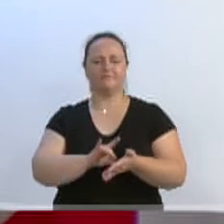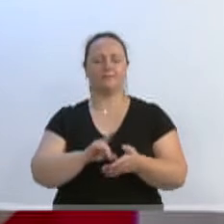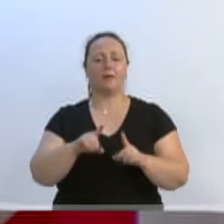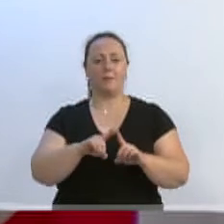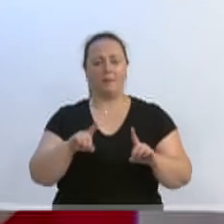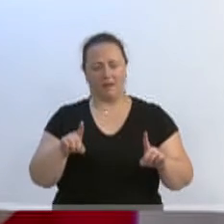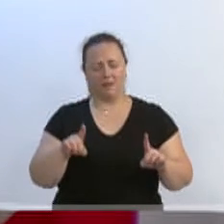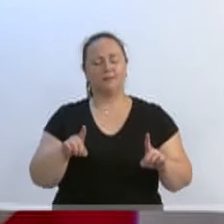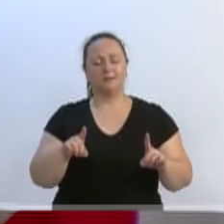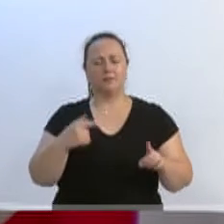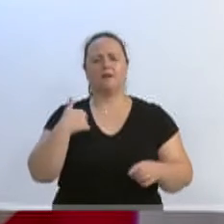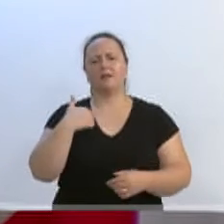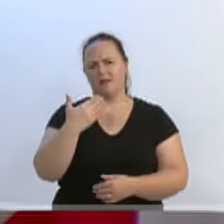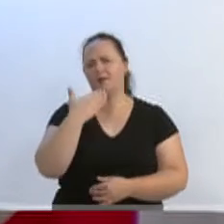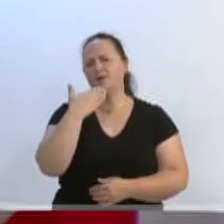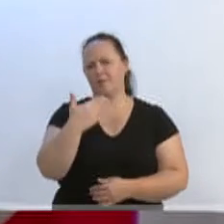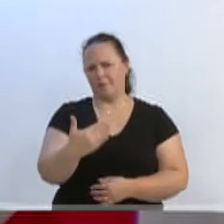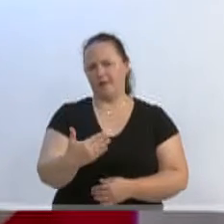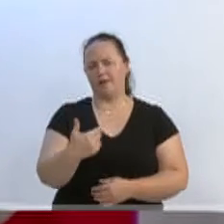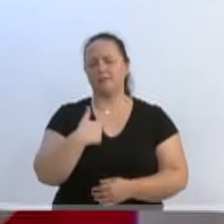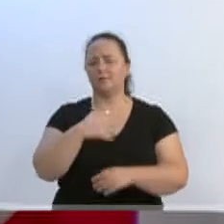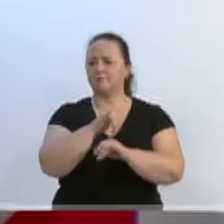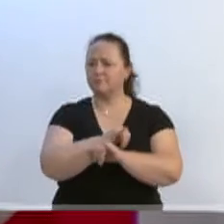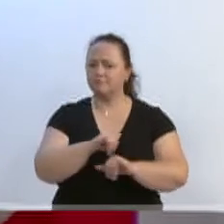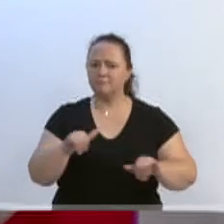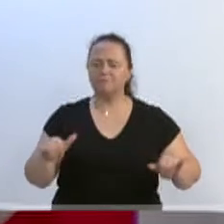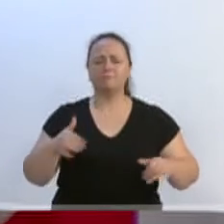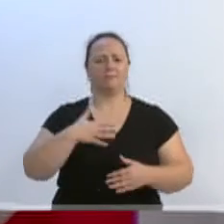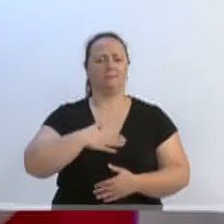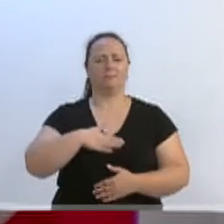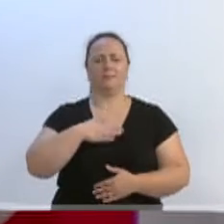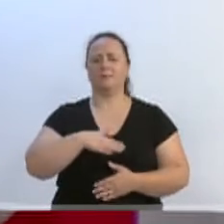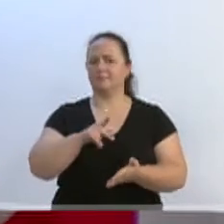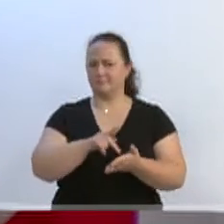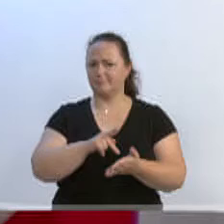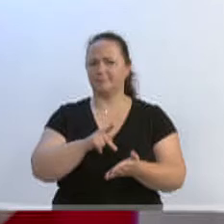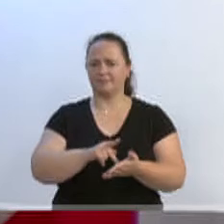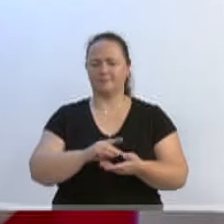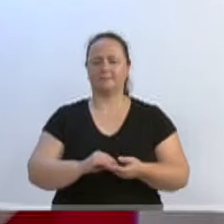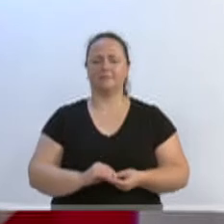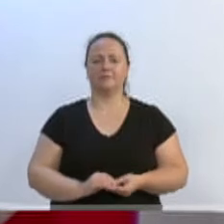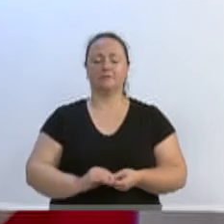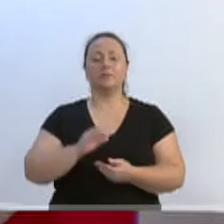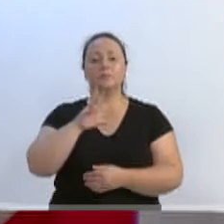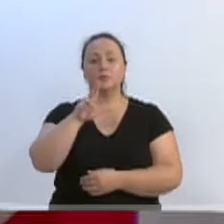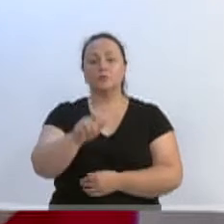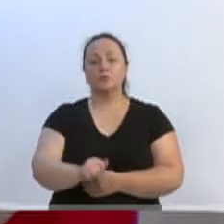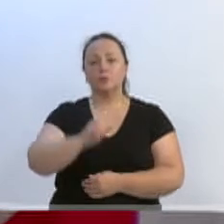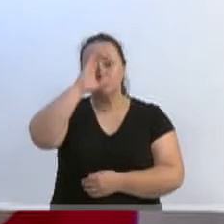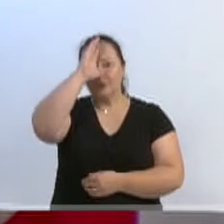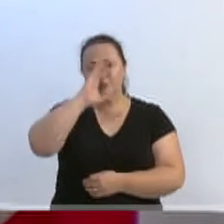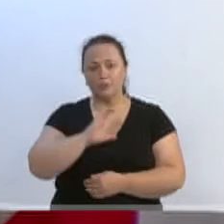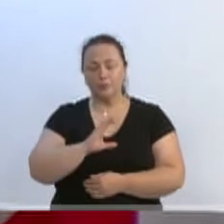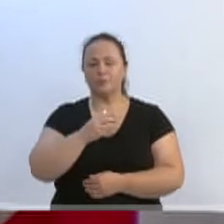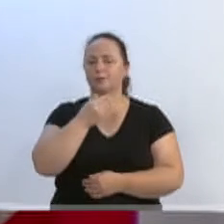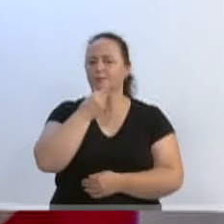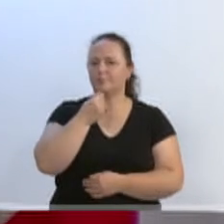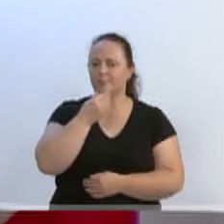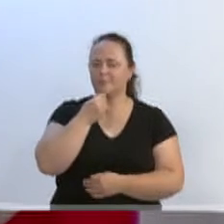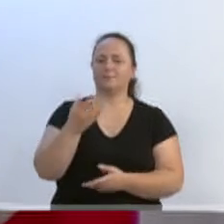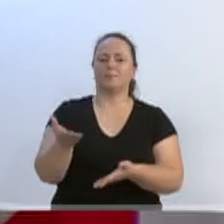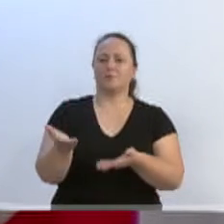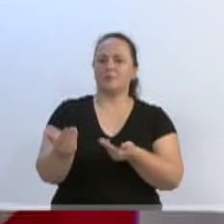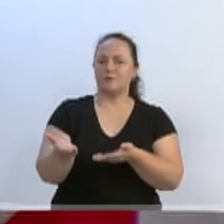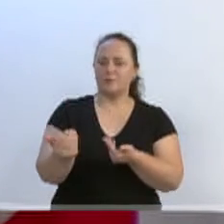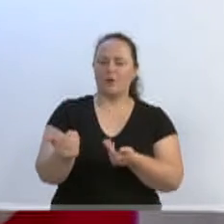eu peço e falo com muita tranquilidade todo cidadão homem jovem